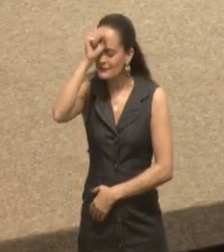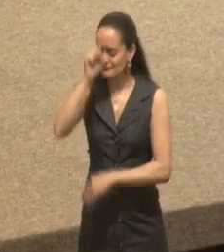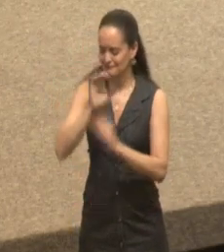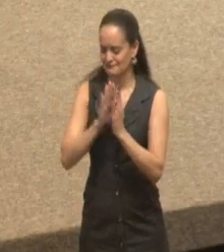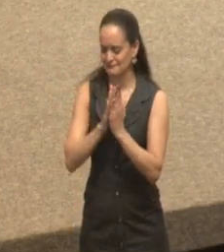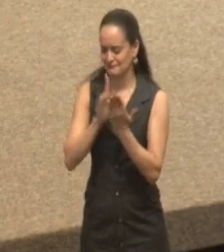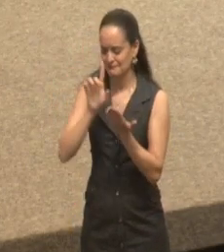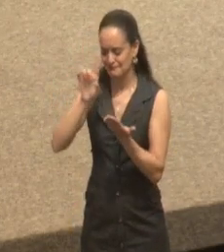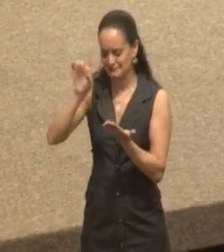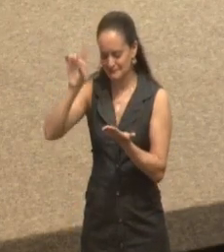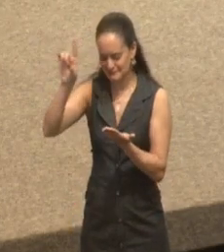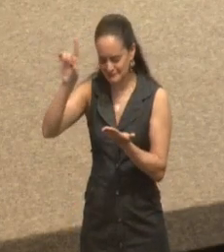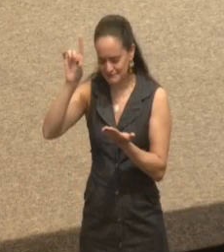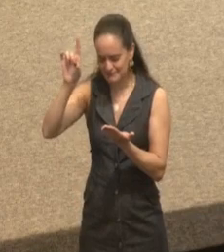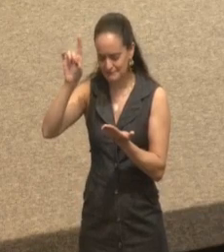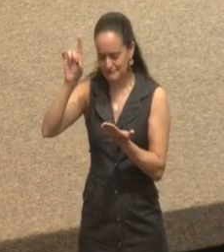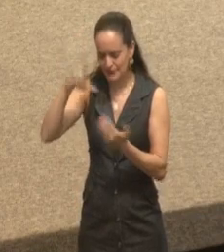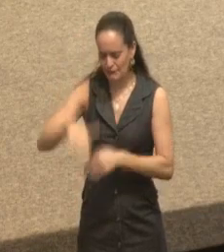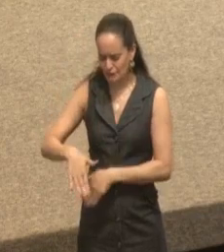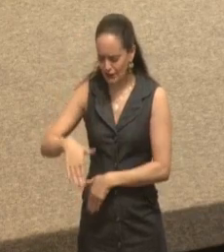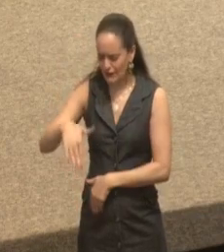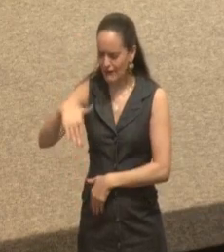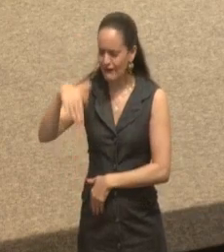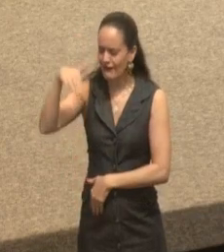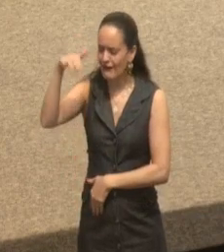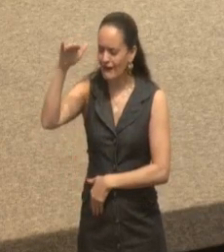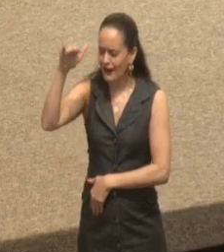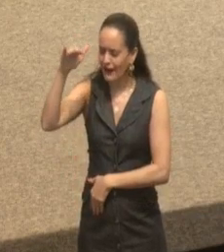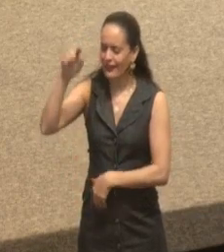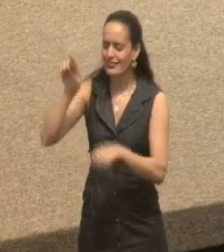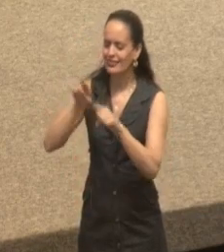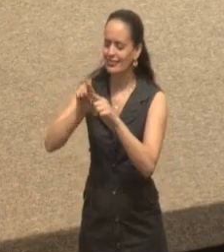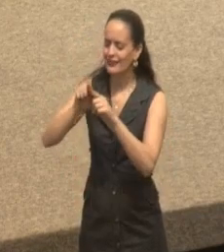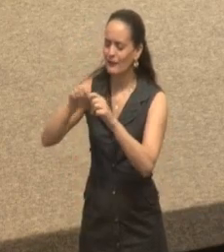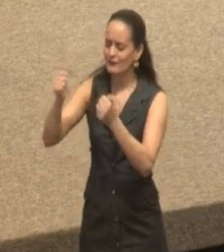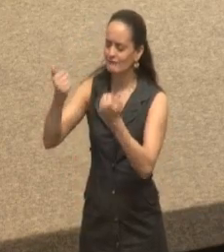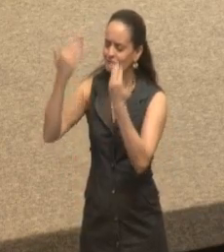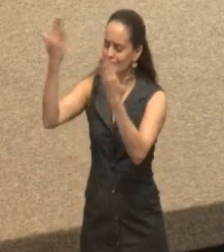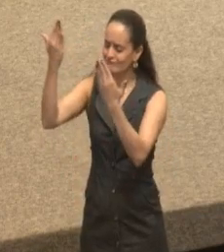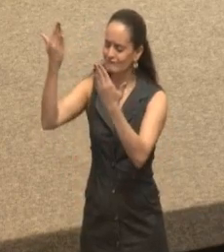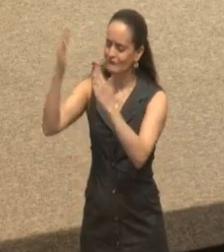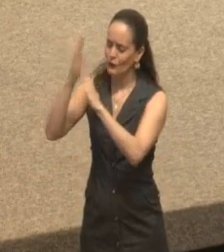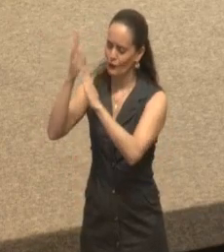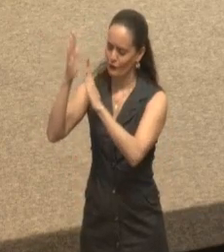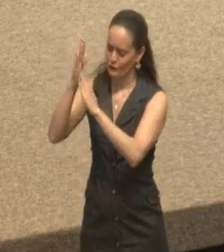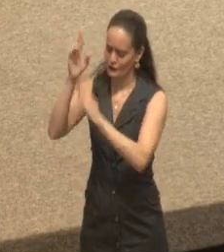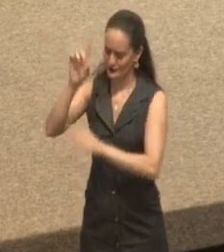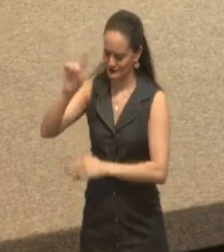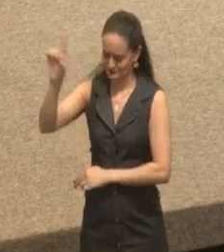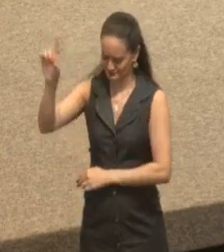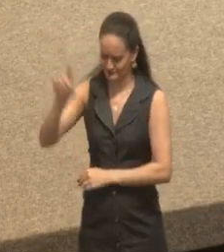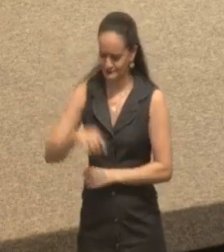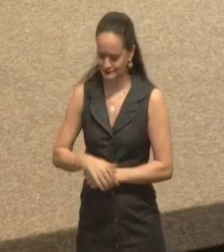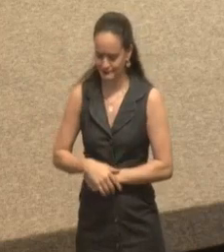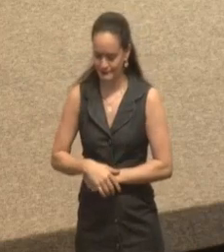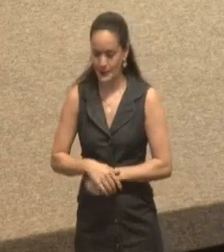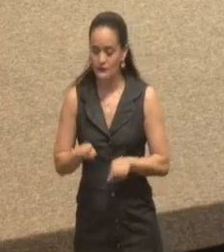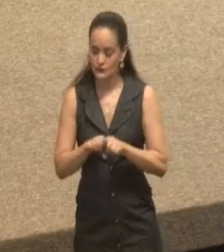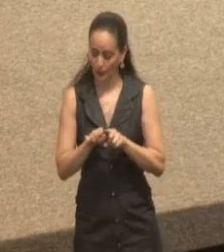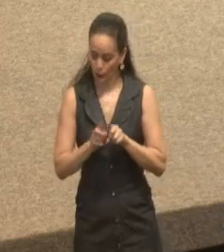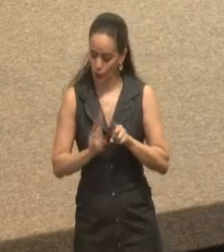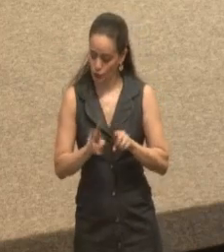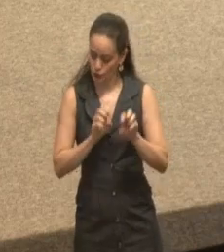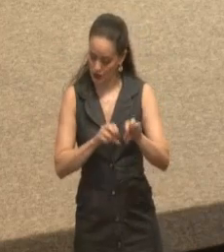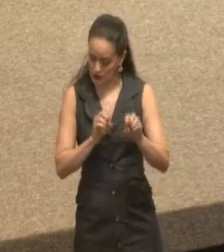palavra, e que elas cresçam glorificando e rendendo louvores ao Teu santo nome. Nos dê sabedoria como pais a cada